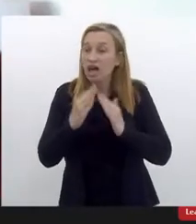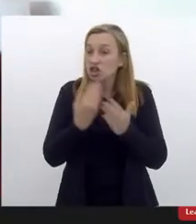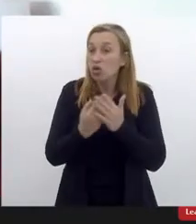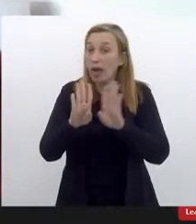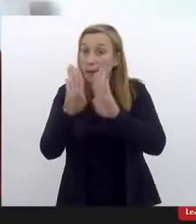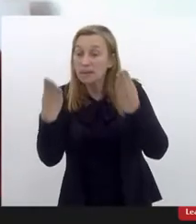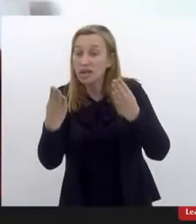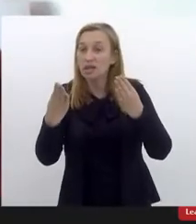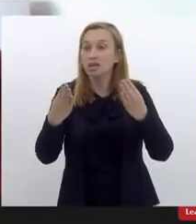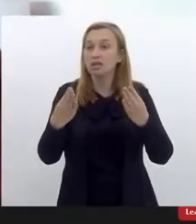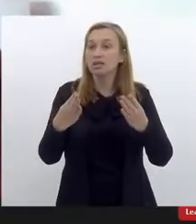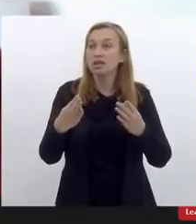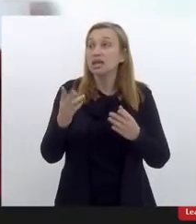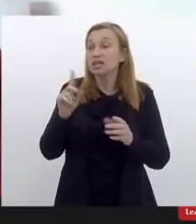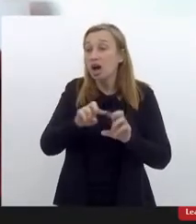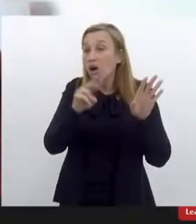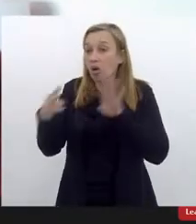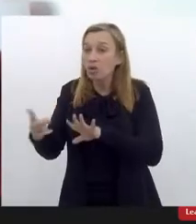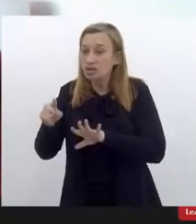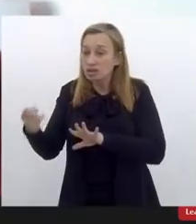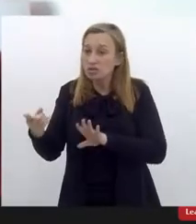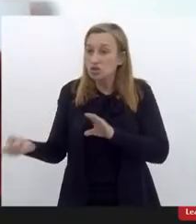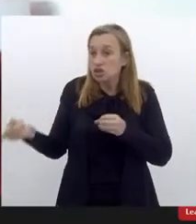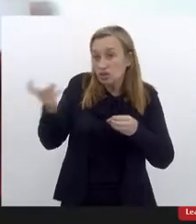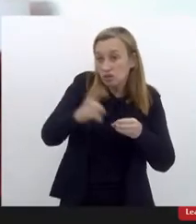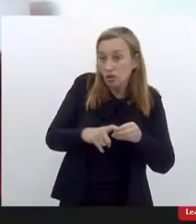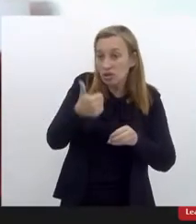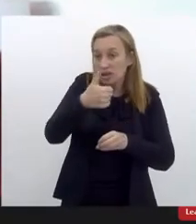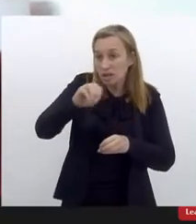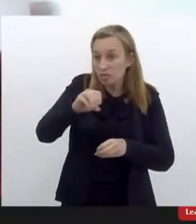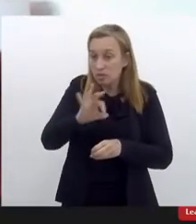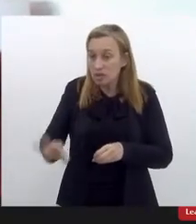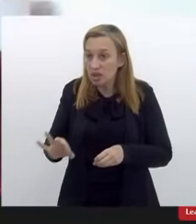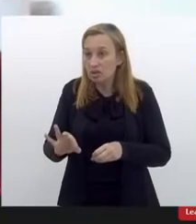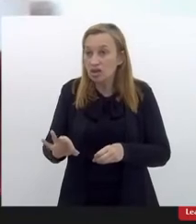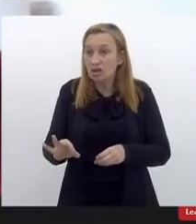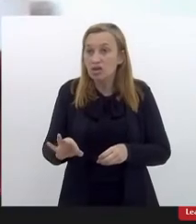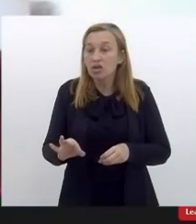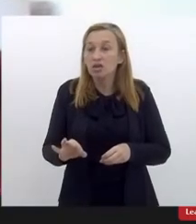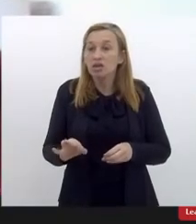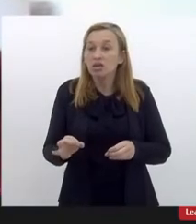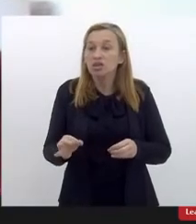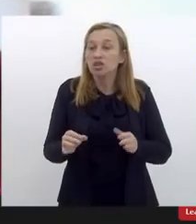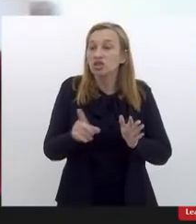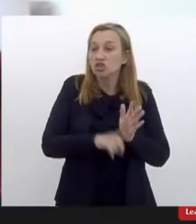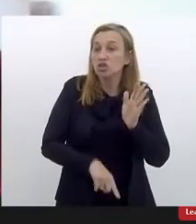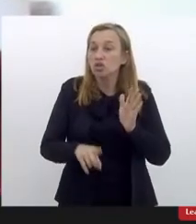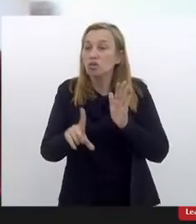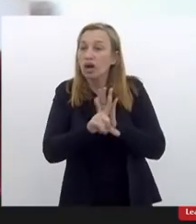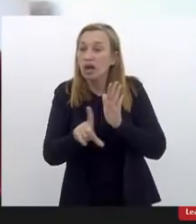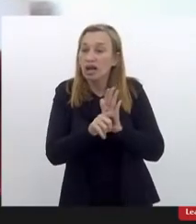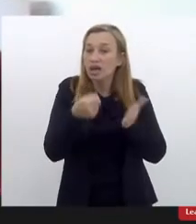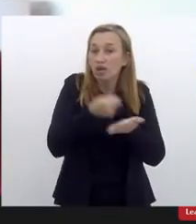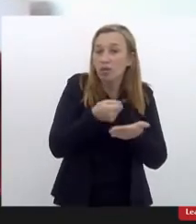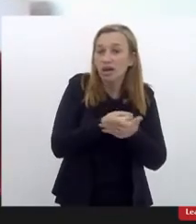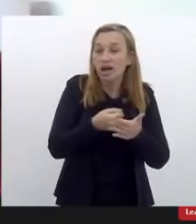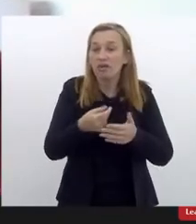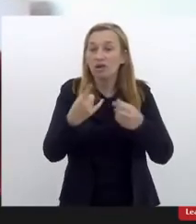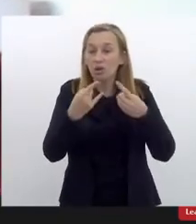funcionar. Aí, na mesma semana que as escolas voltam 100%, se derruba uma lei que obrigava o uso de